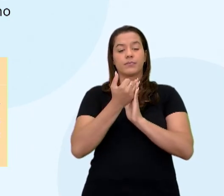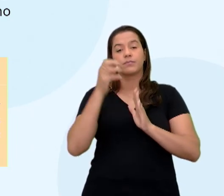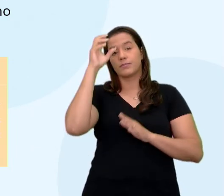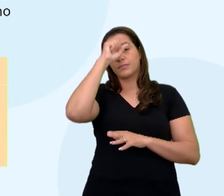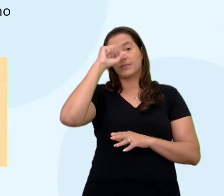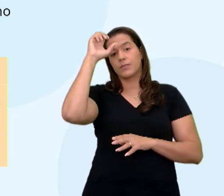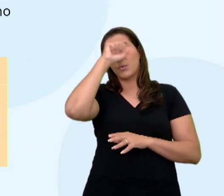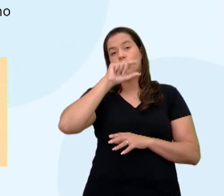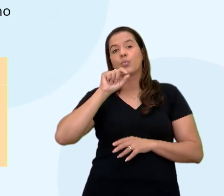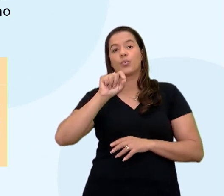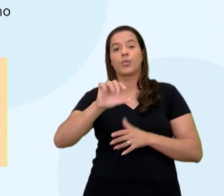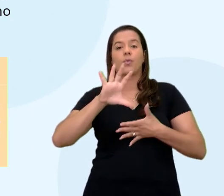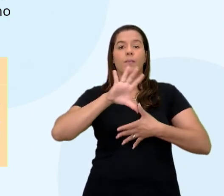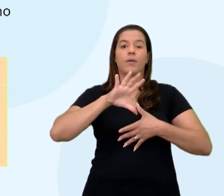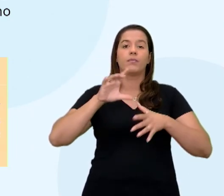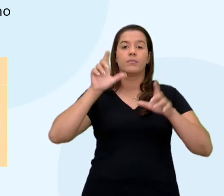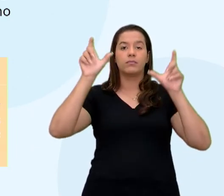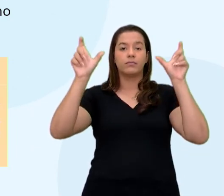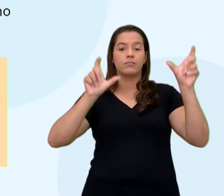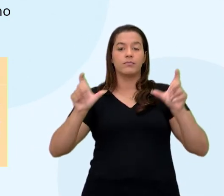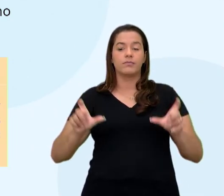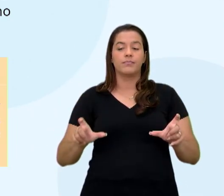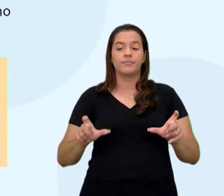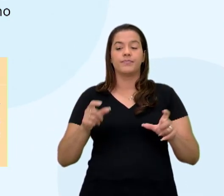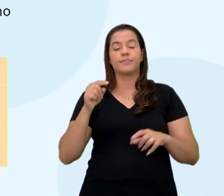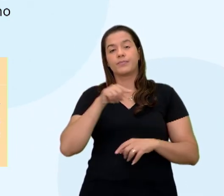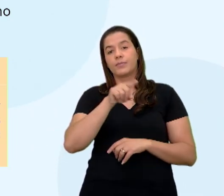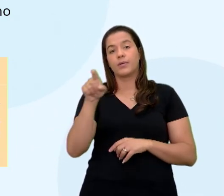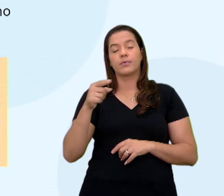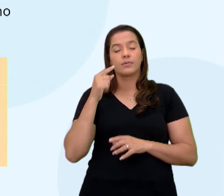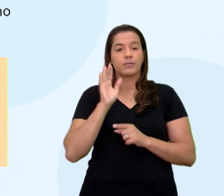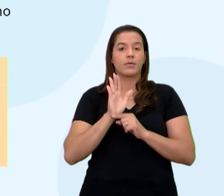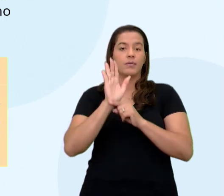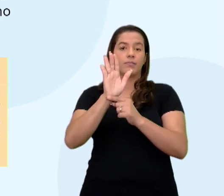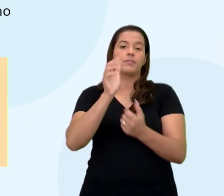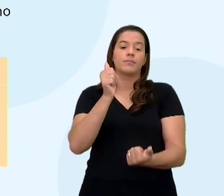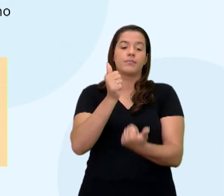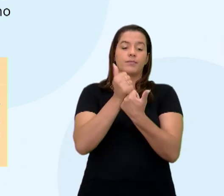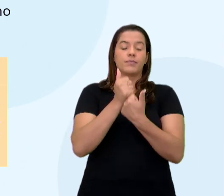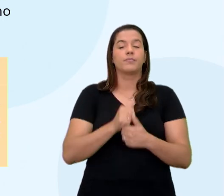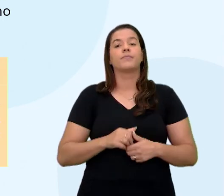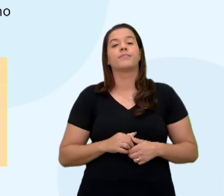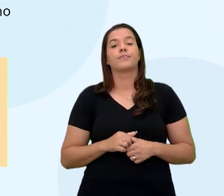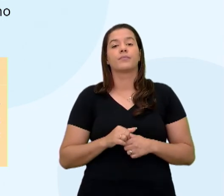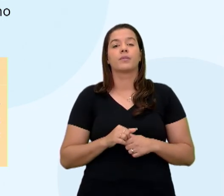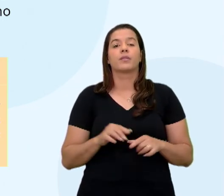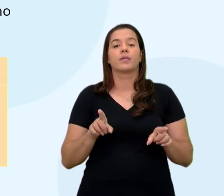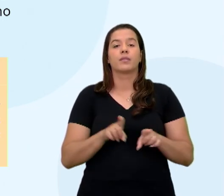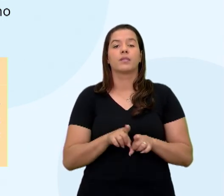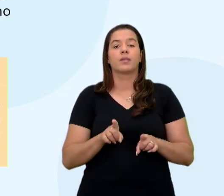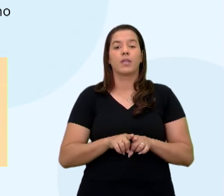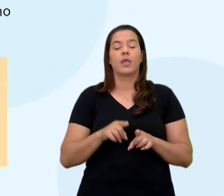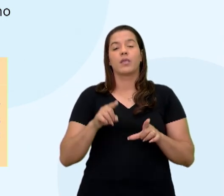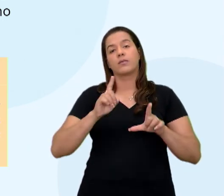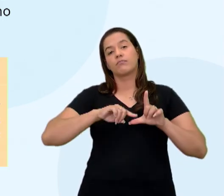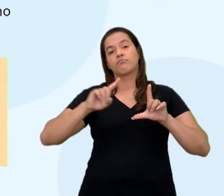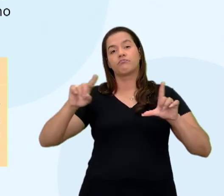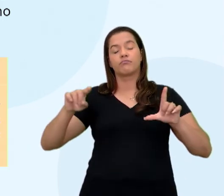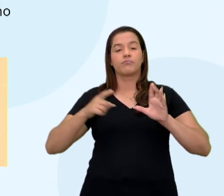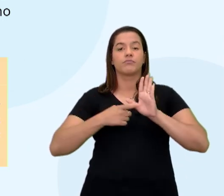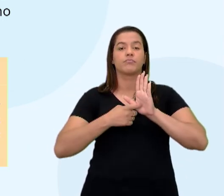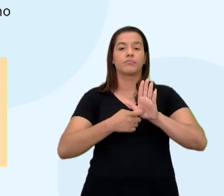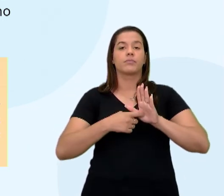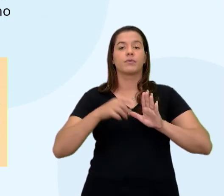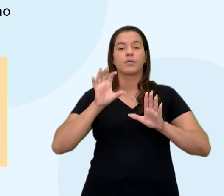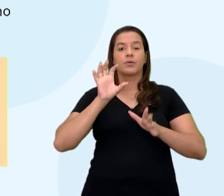que é um mapa mental, que está lá no mapa de vocês, que é o material de apoio. Constitui-se aí um esquema gráfico que traz o